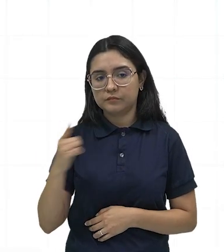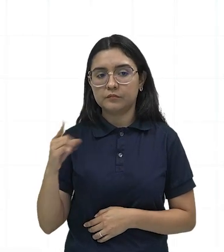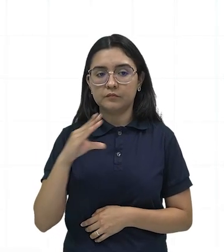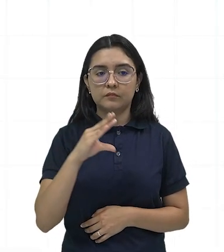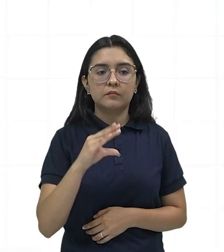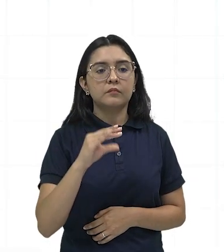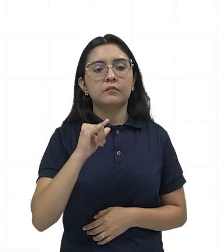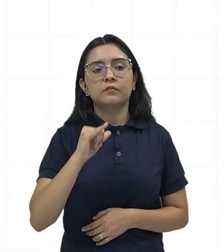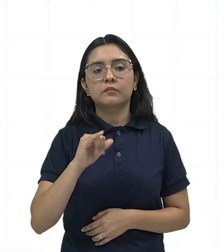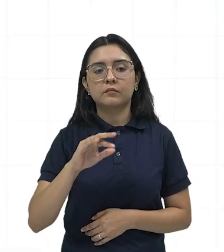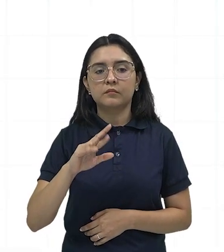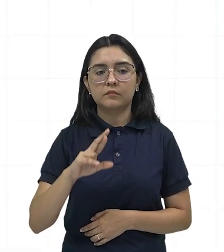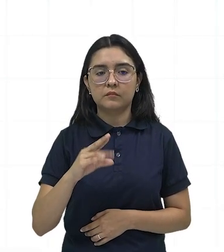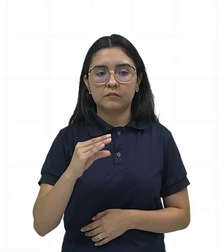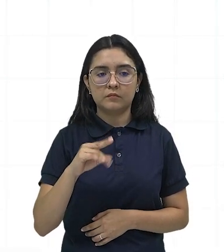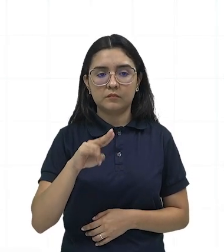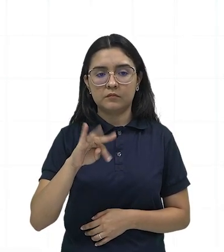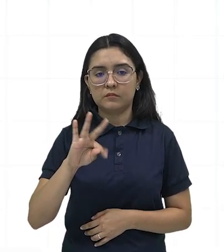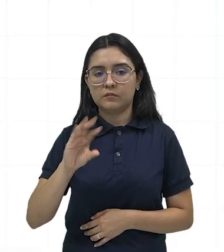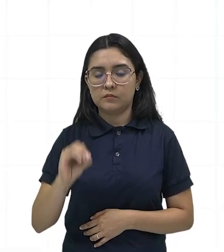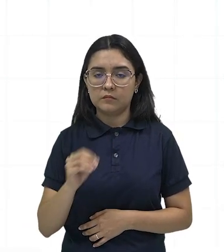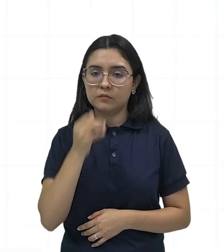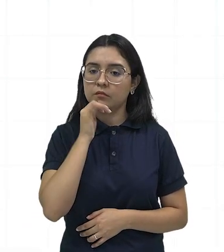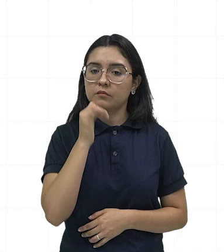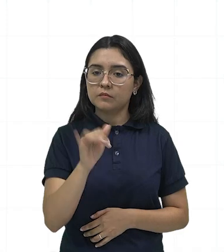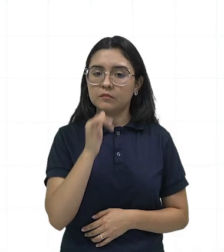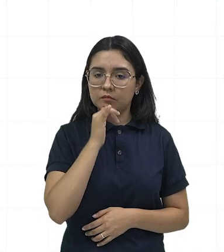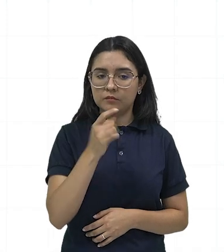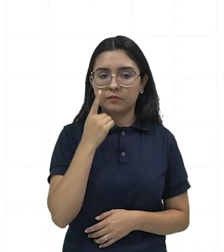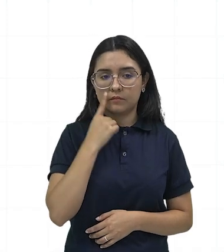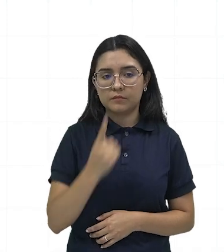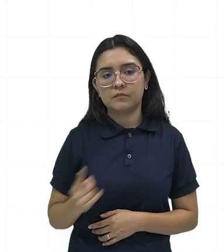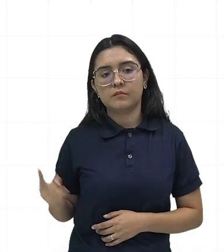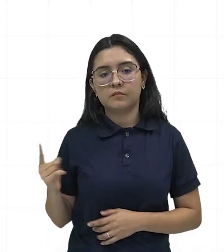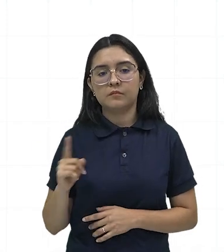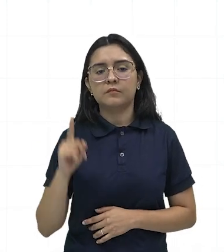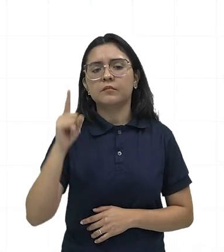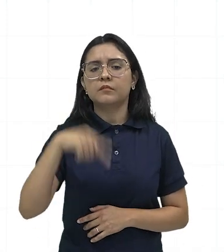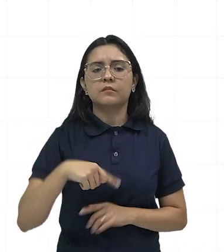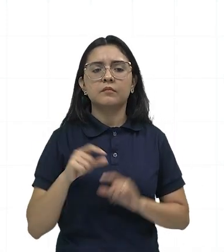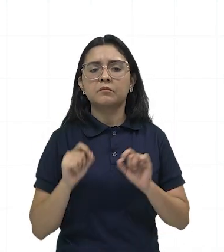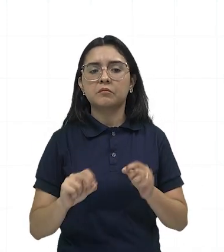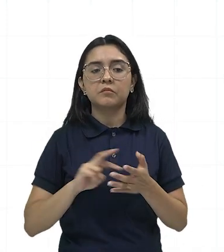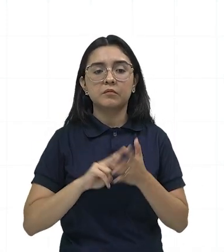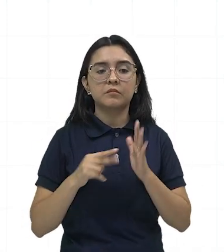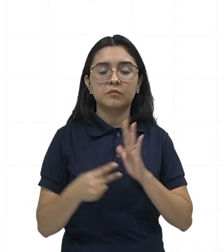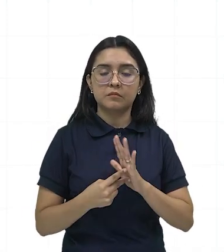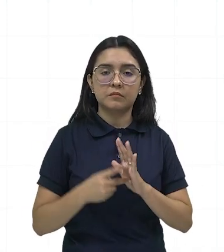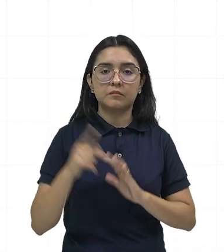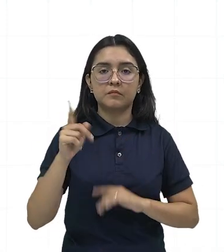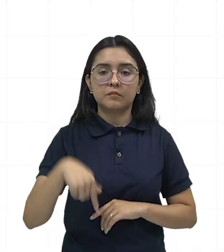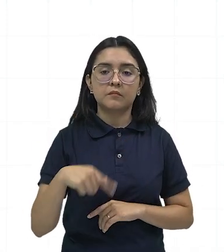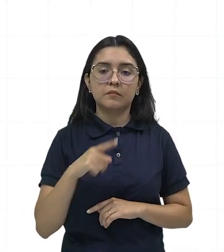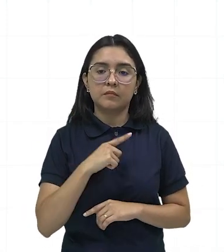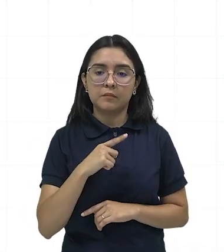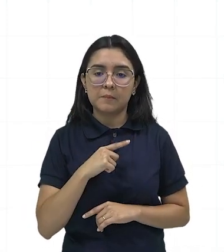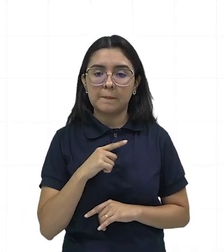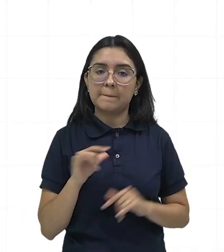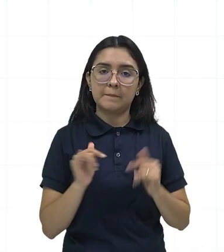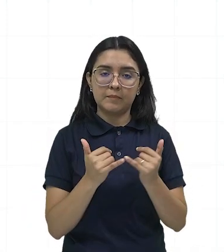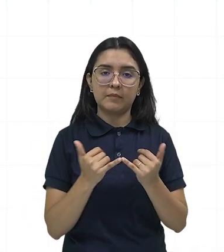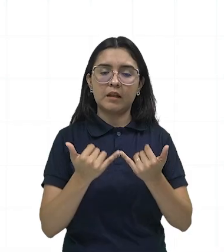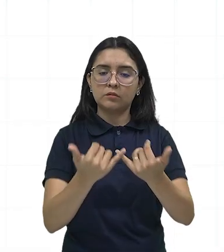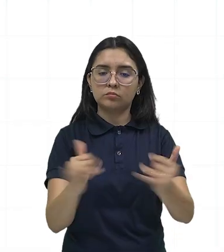Então, o que é um circuito elétrico? O circuito elétrico é uma ligação